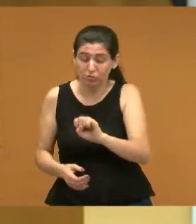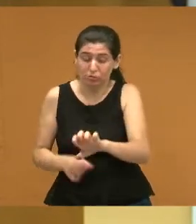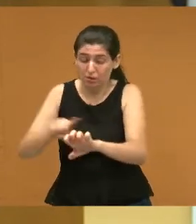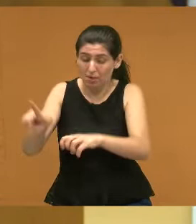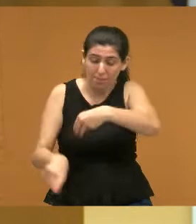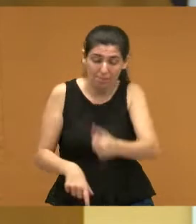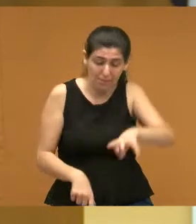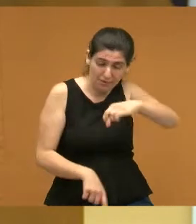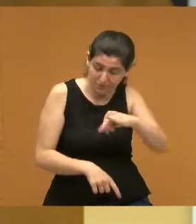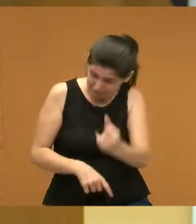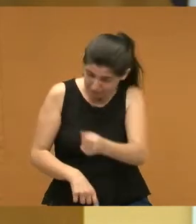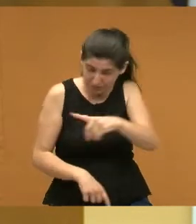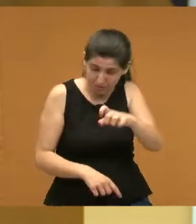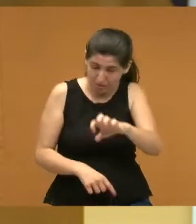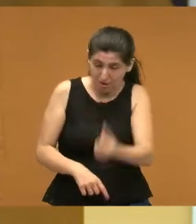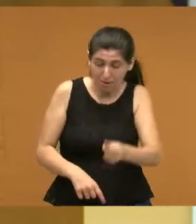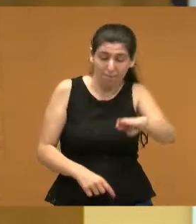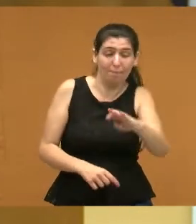de Abreu.